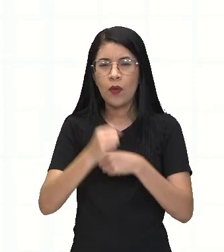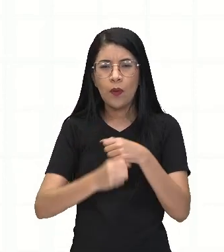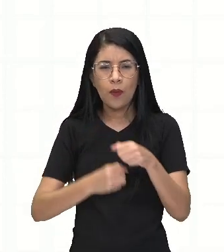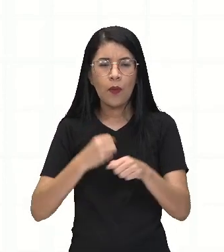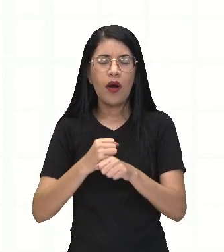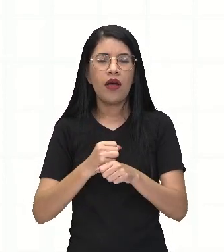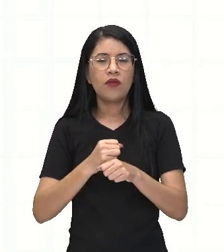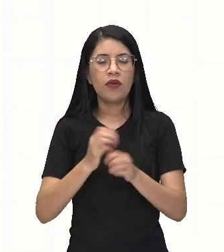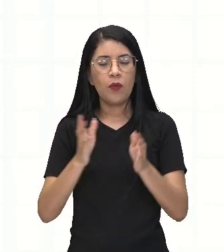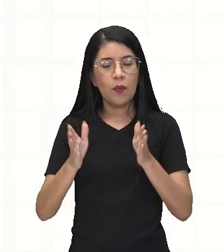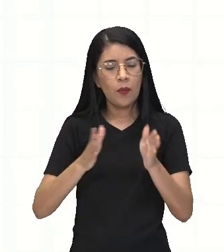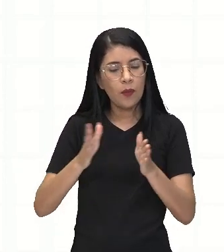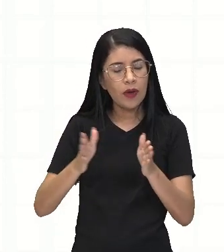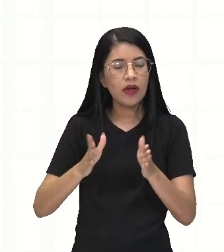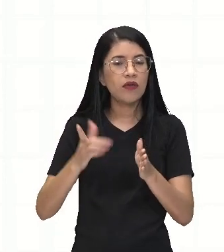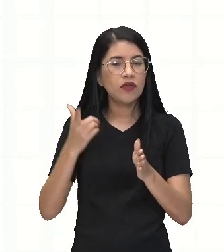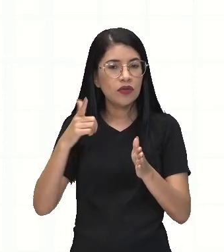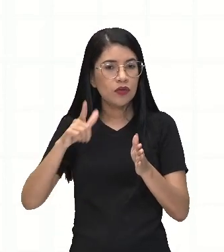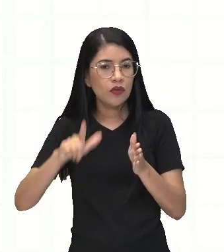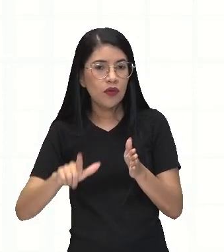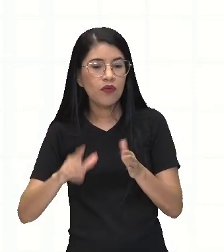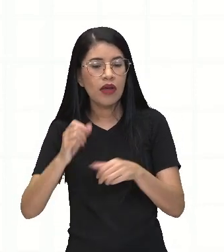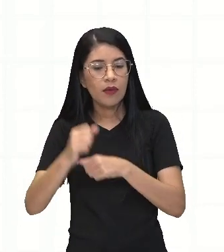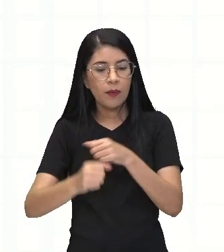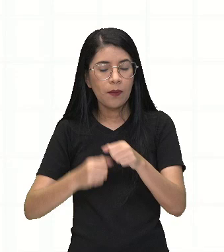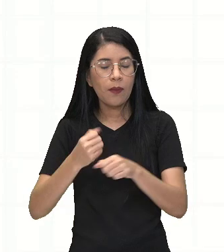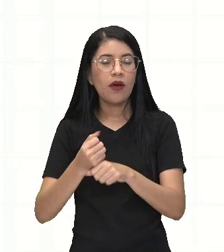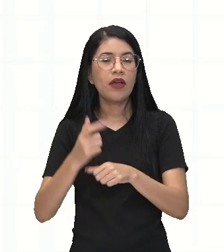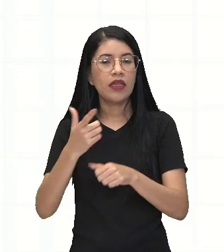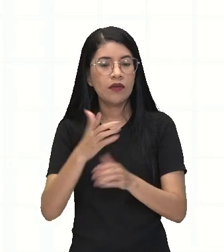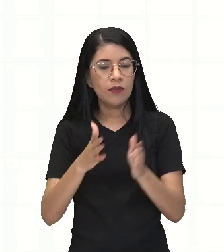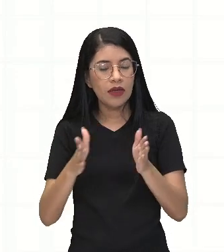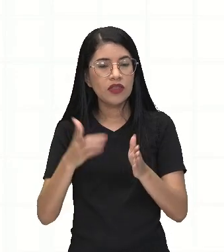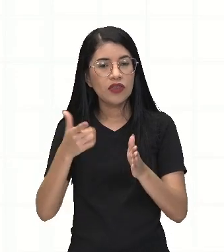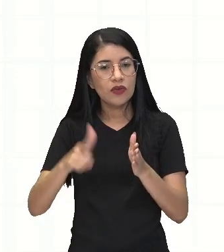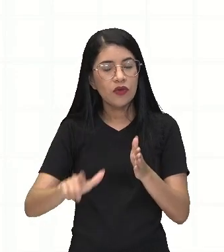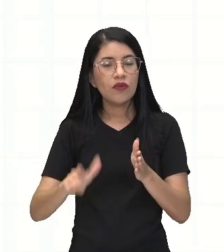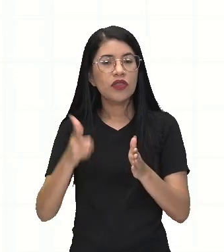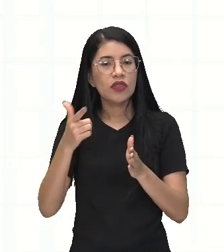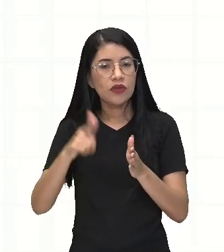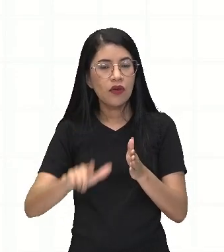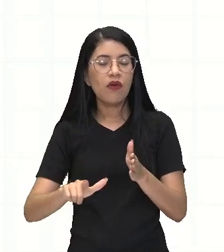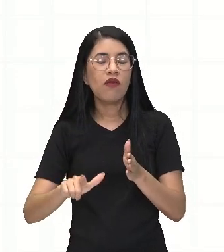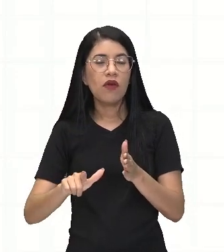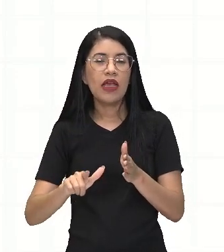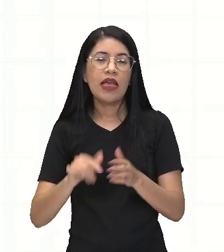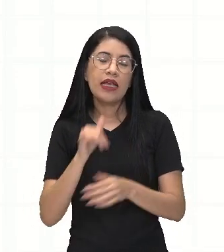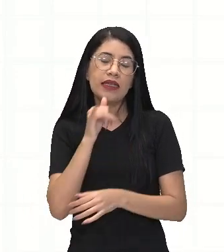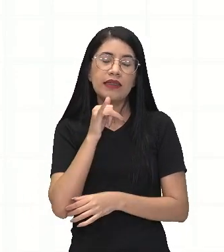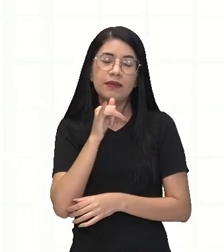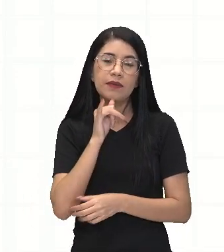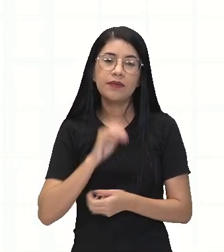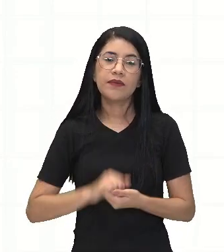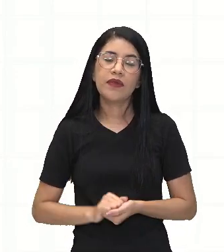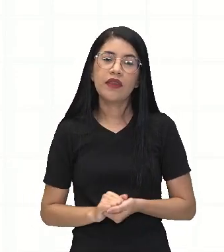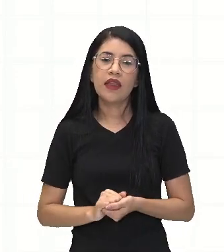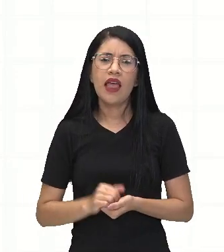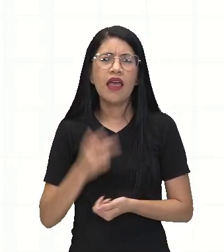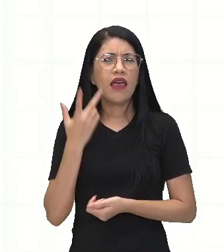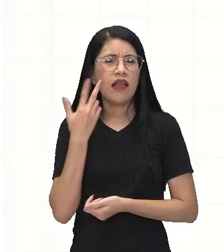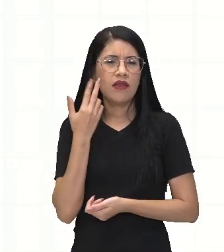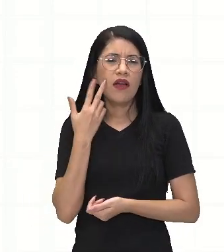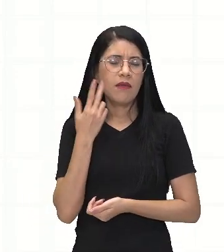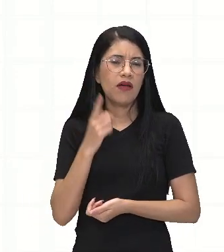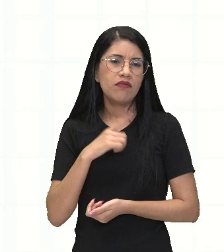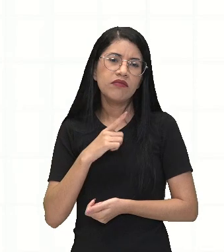Então, endemia é quando aquele número de casos fica, assim, digamos, considerado normal. Não é